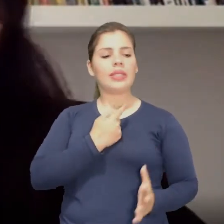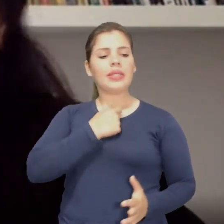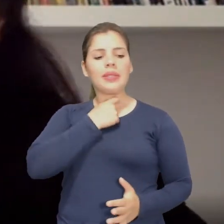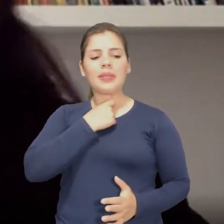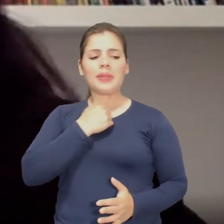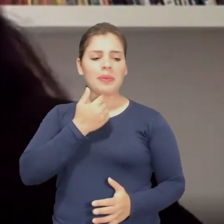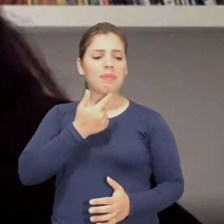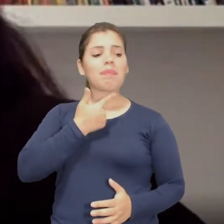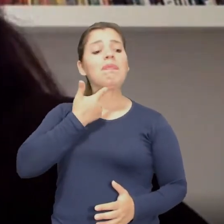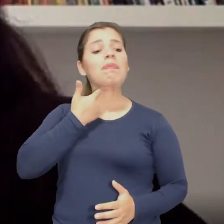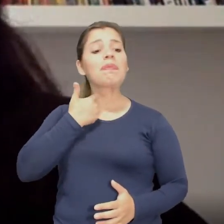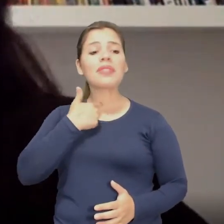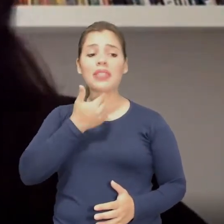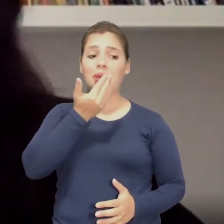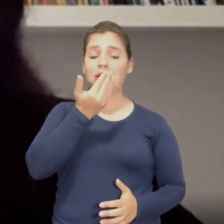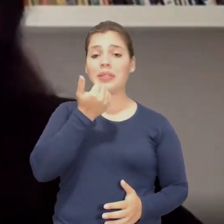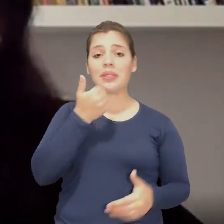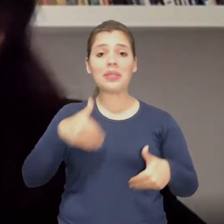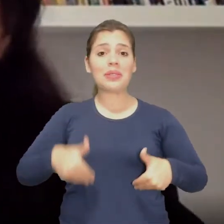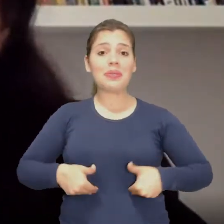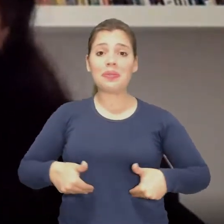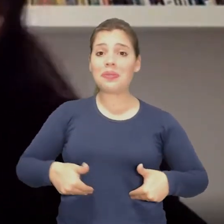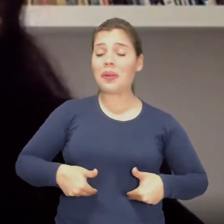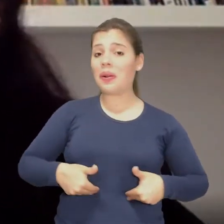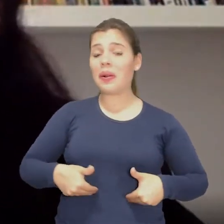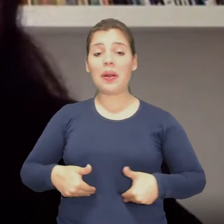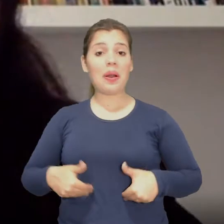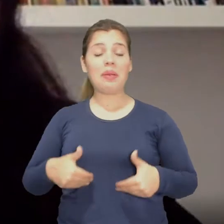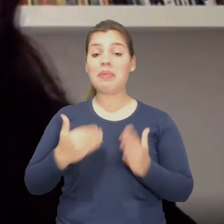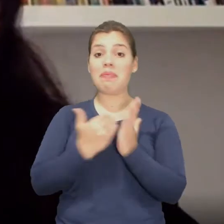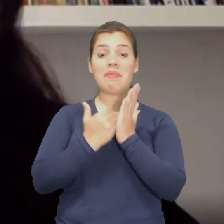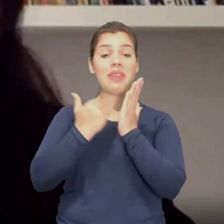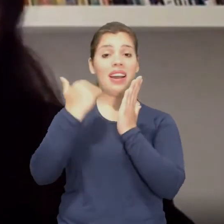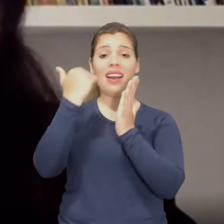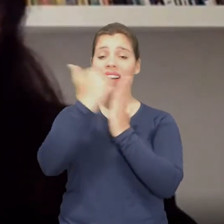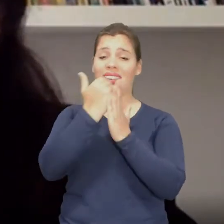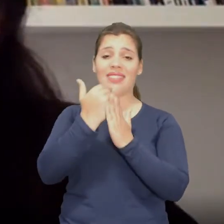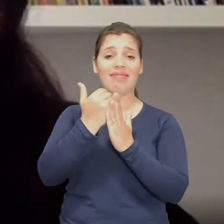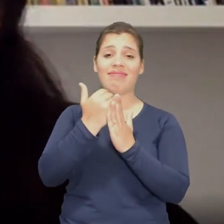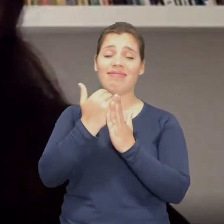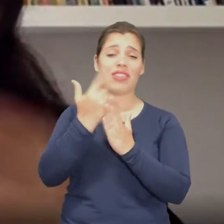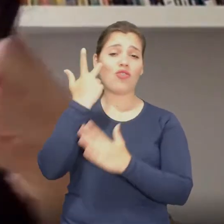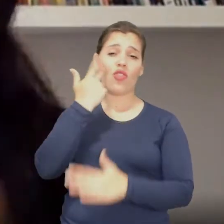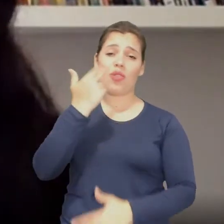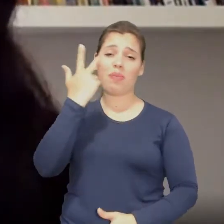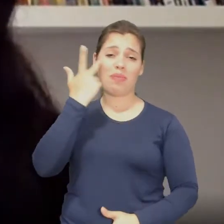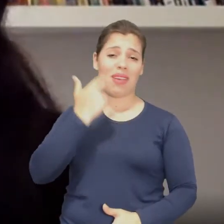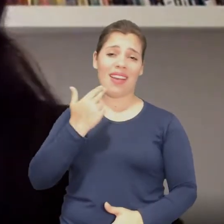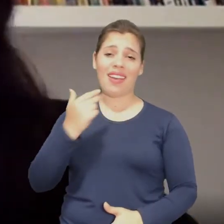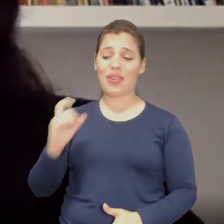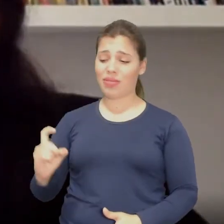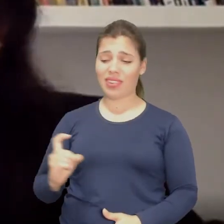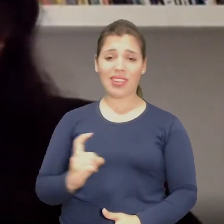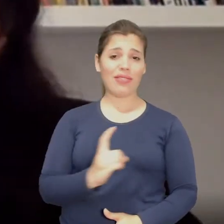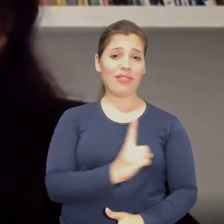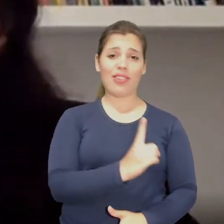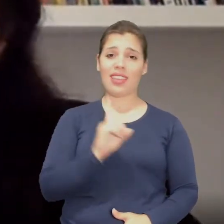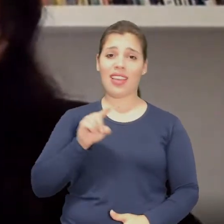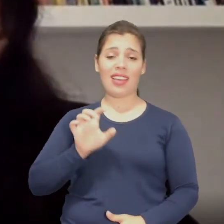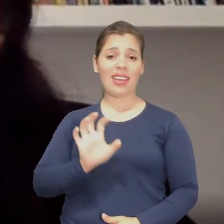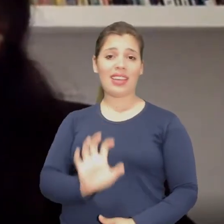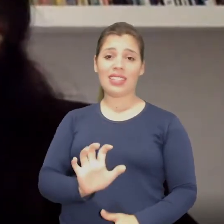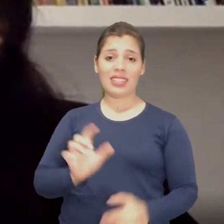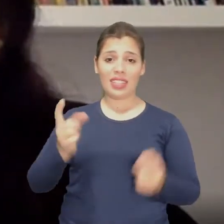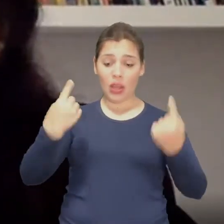muita vontade de comer. E isso é uma coisa evolutiva mesmo. Então, assim, o seu corpo, embora você queira frear isso, o seu corpo quer que você